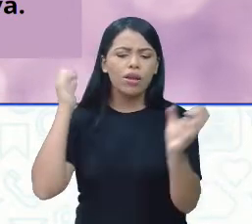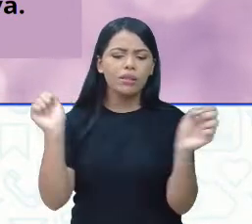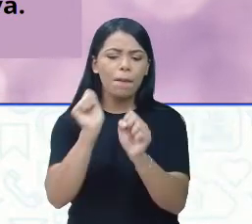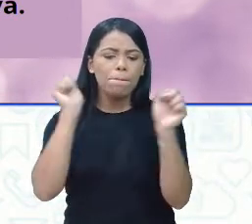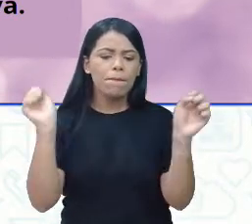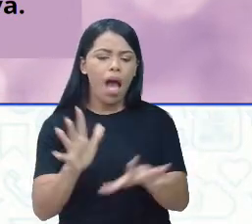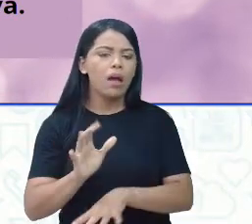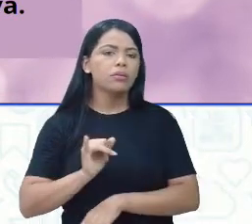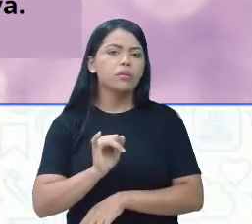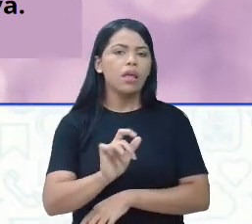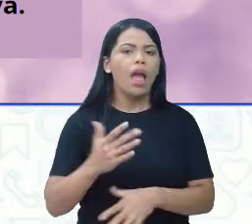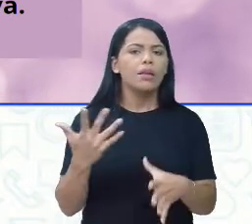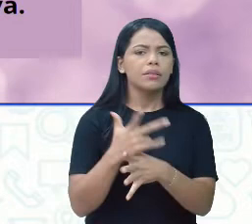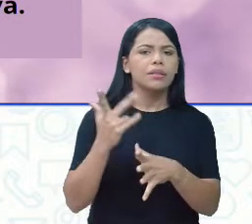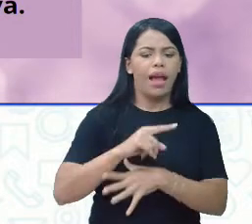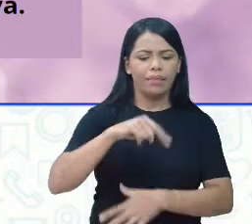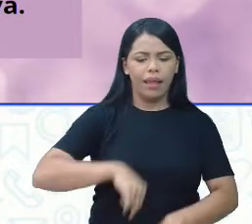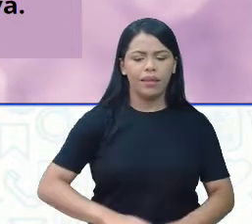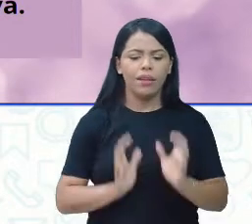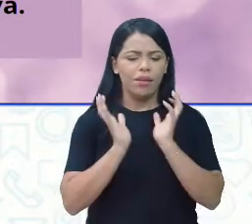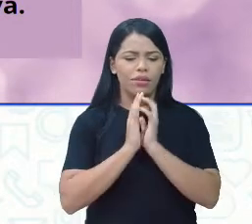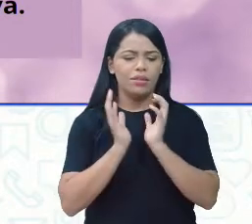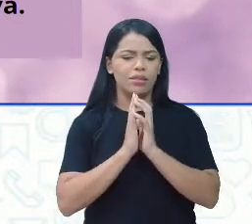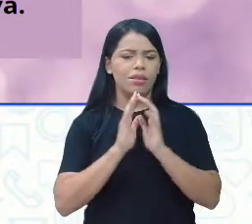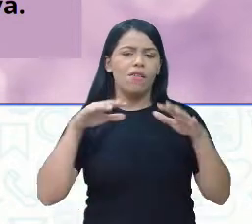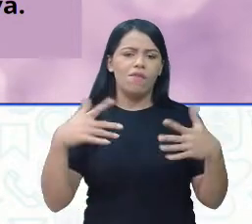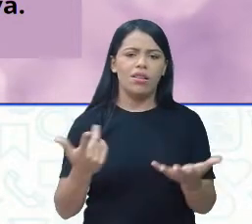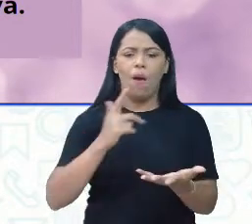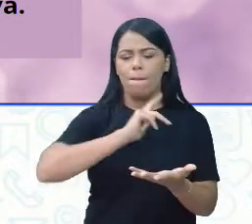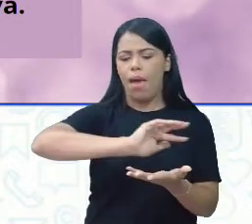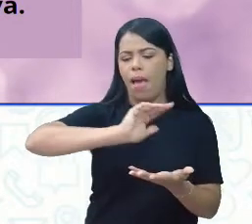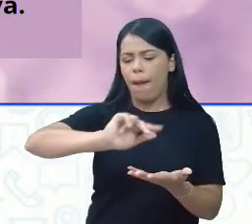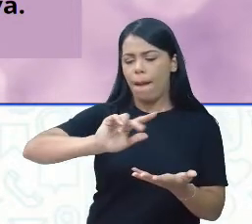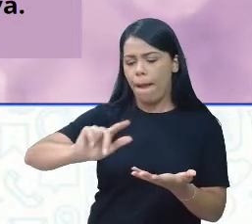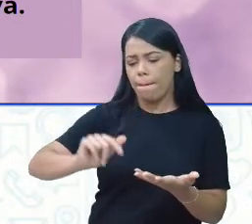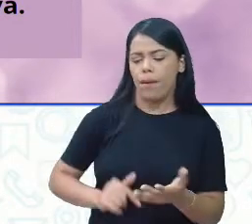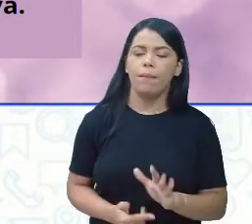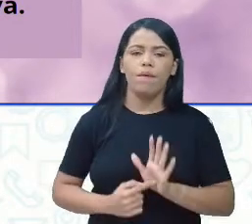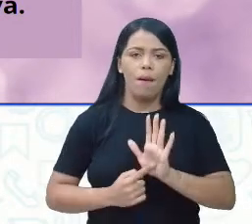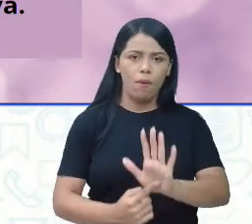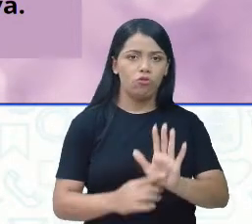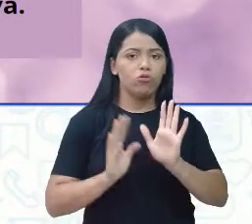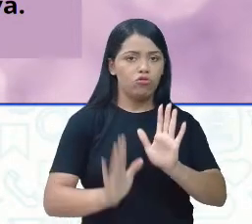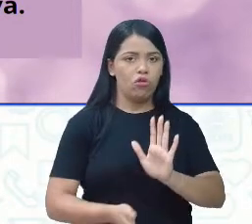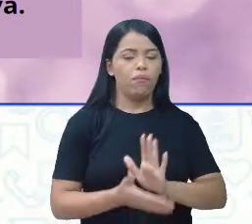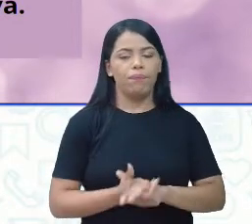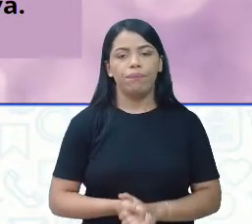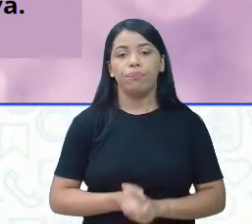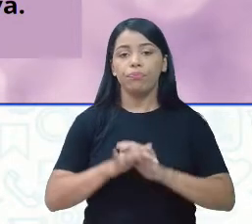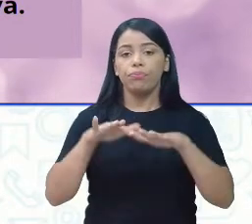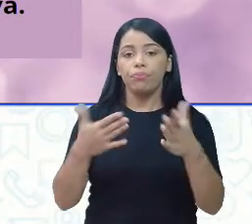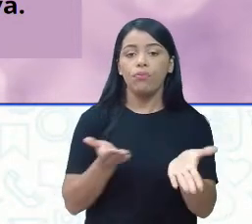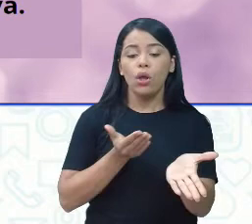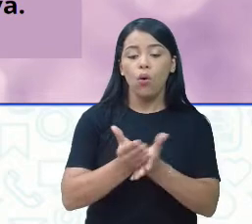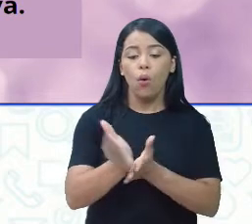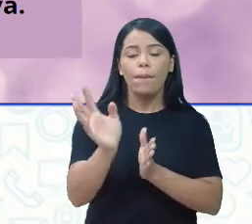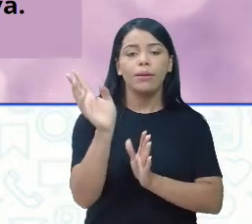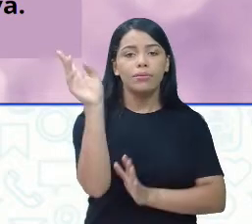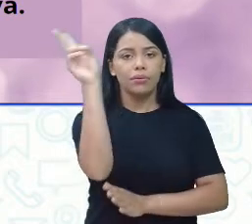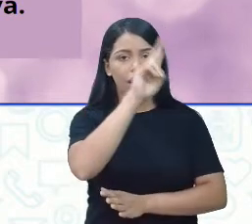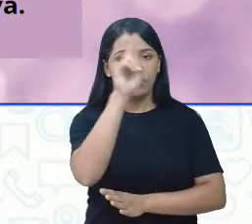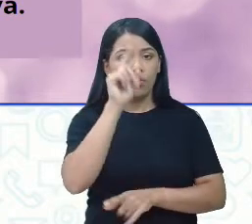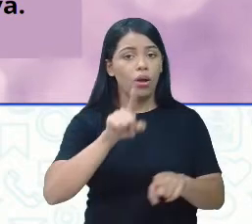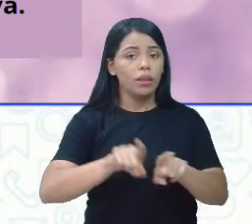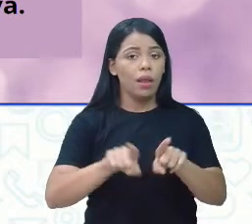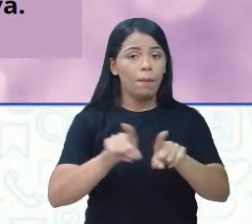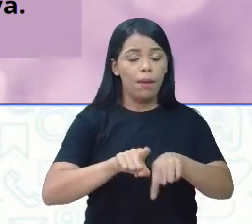se é a cidade do Recife. Então, isso vai estar localizado aqui na apresentação. E o início da história, tá certo? E o tempo